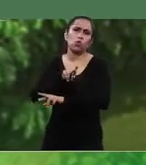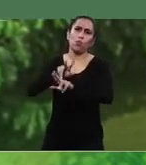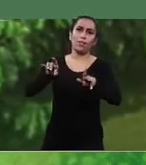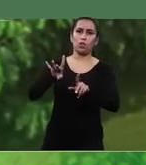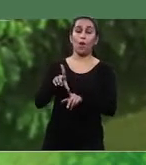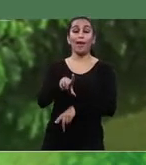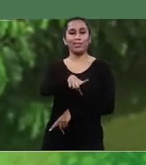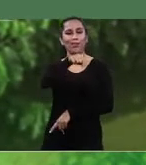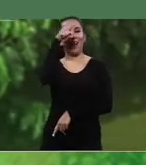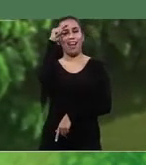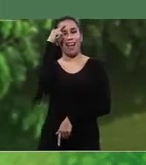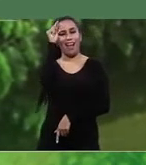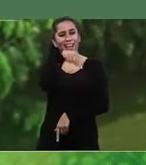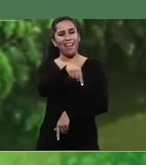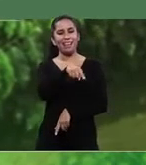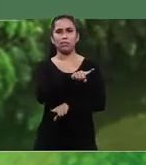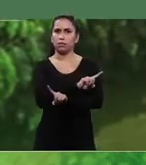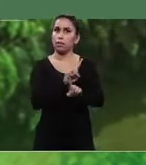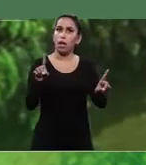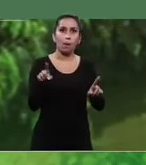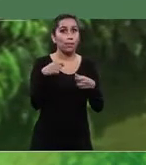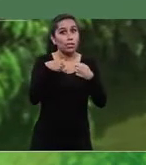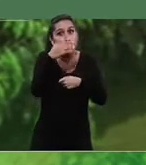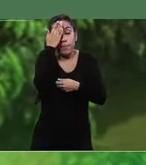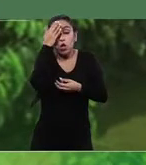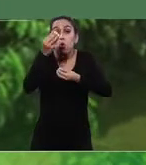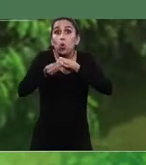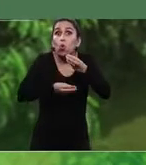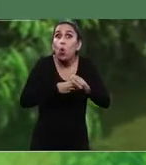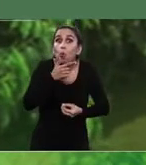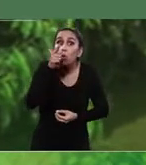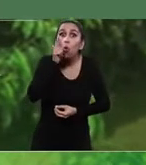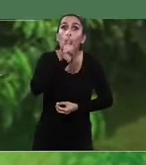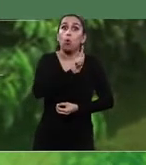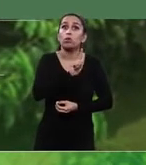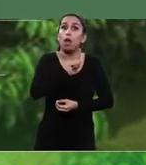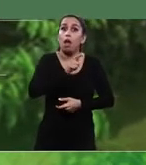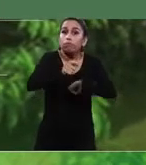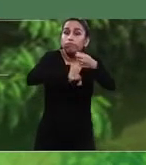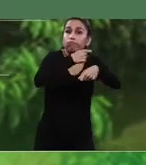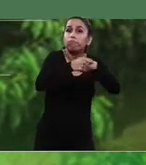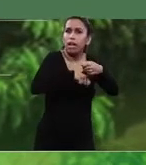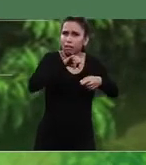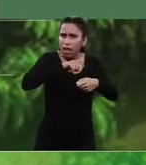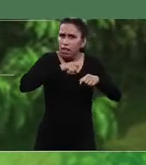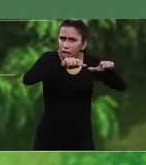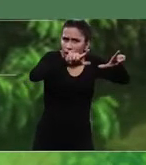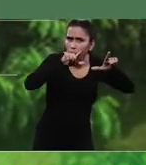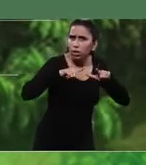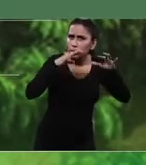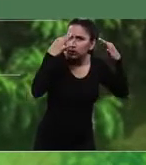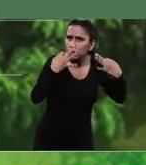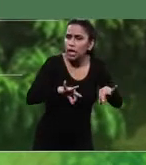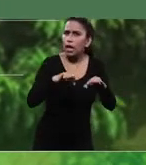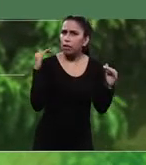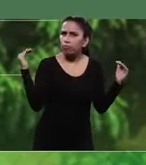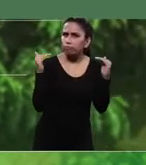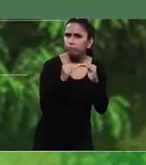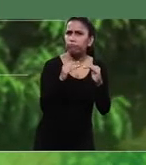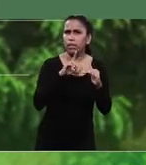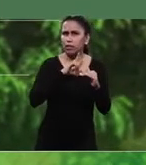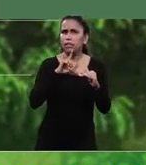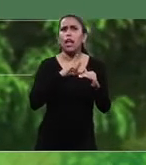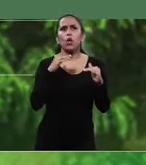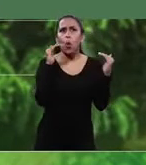mercado certo, tem que saber como é que chega no mercado e se consegue atender as certificações e as regulações que são demandadas em cada um